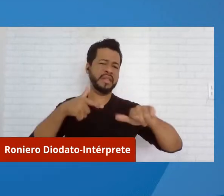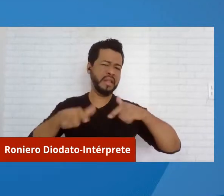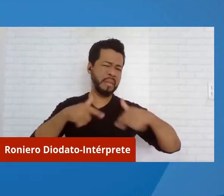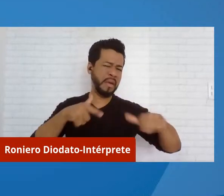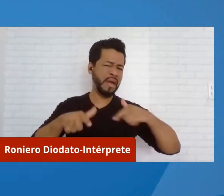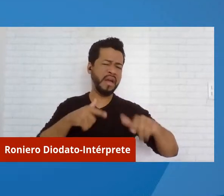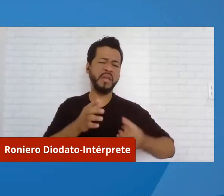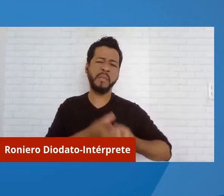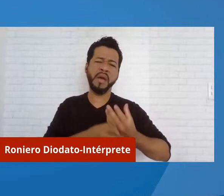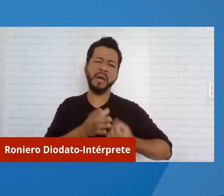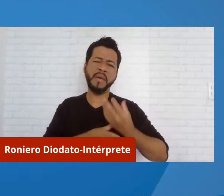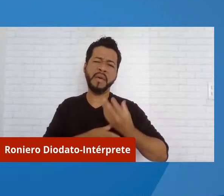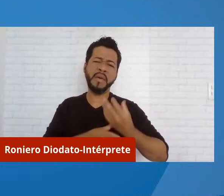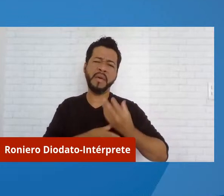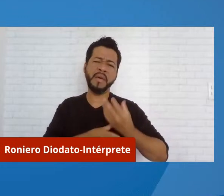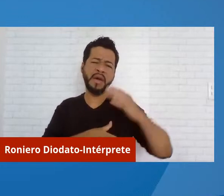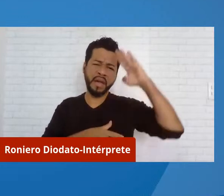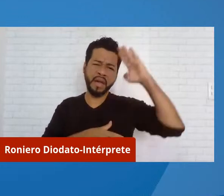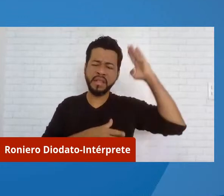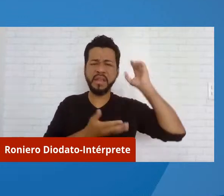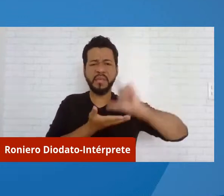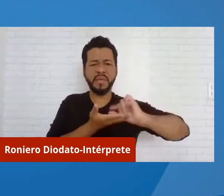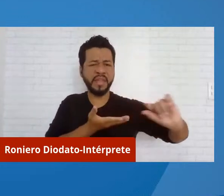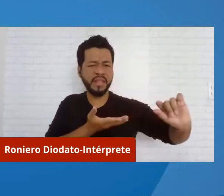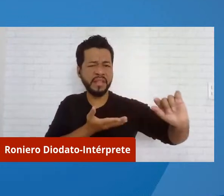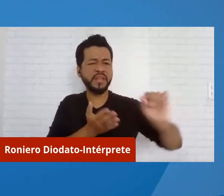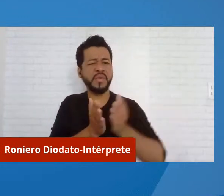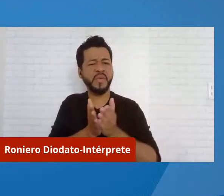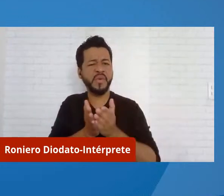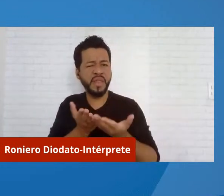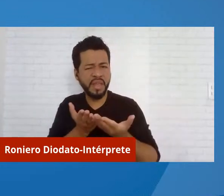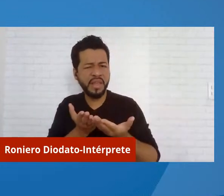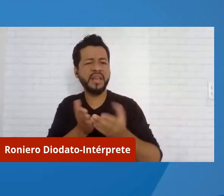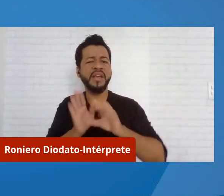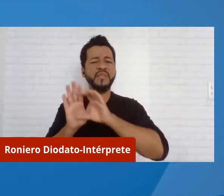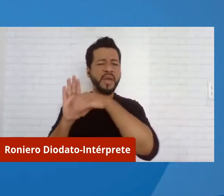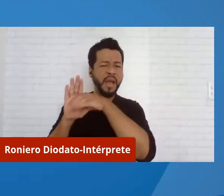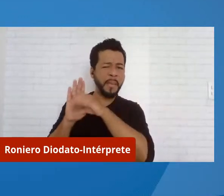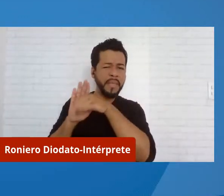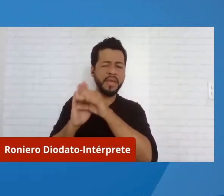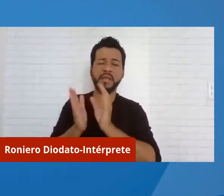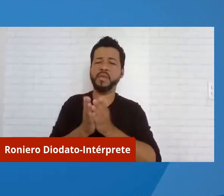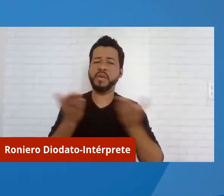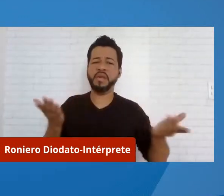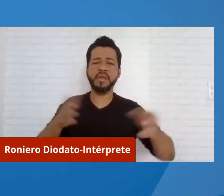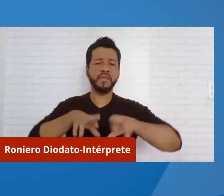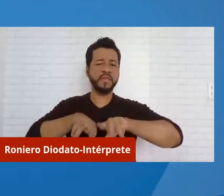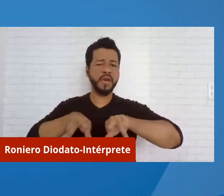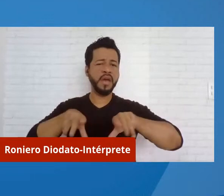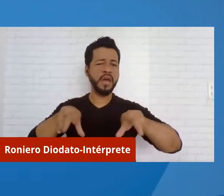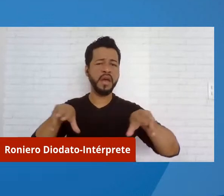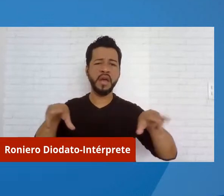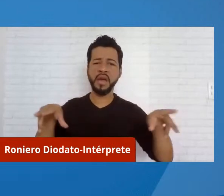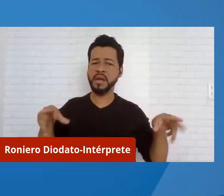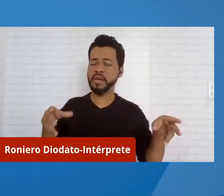em periódicos e livros e capítulos de livro, que a gente não vai